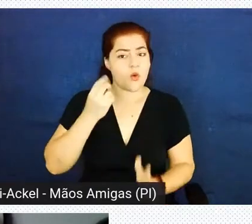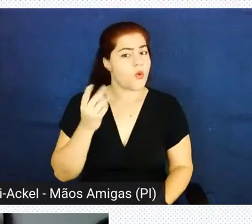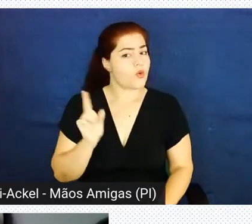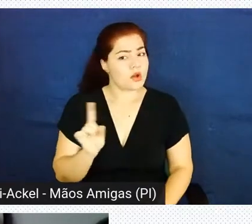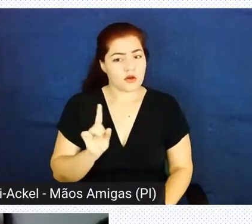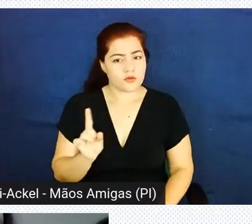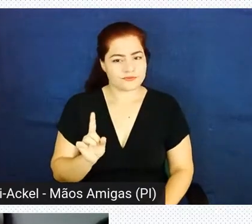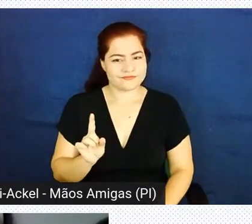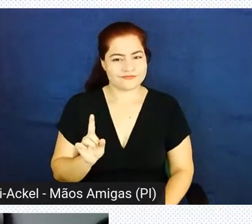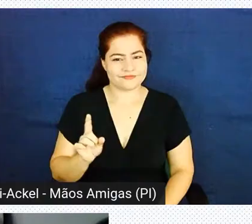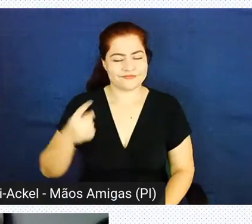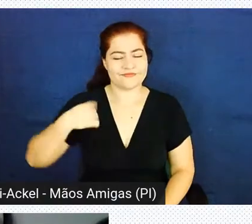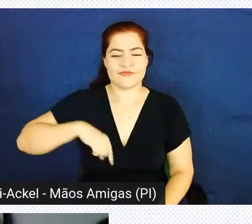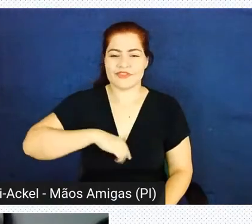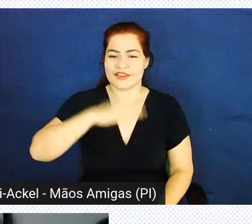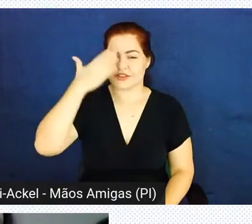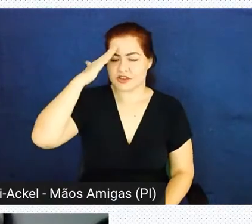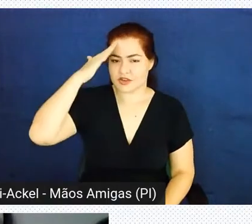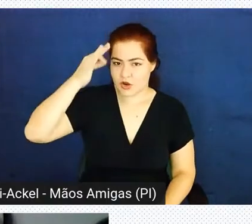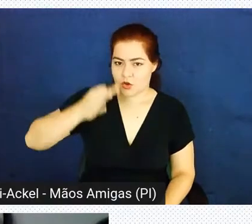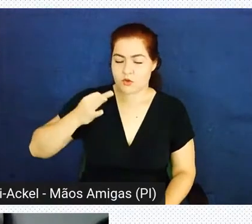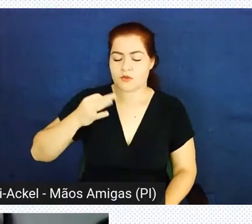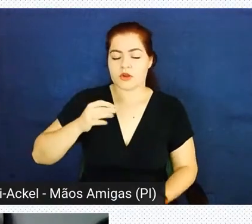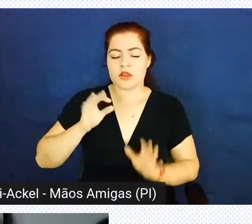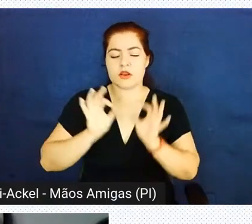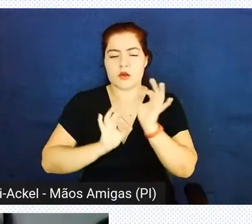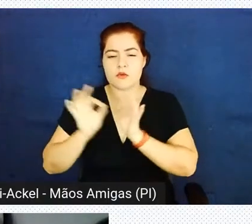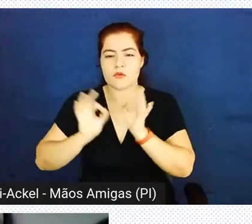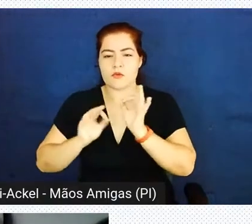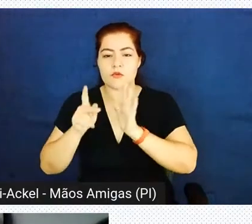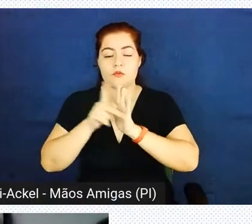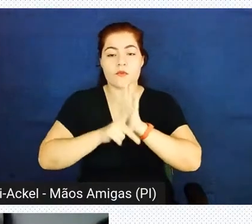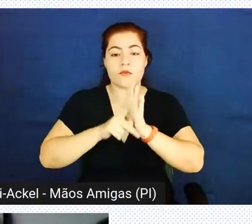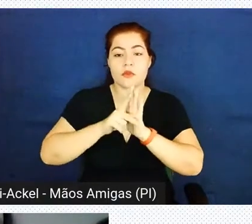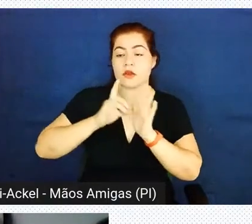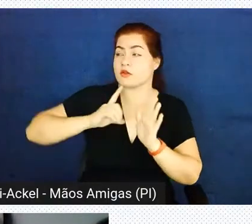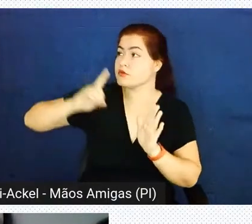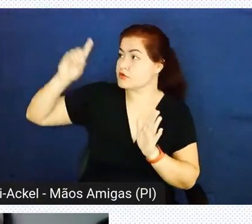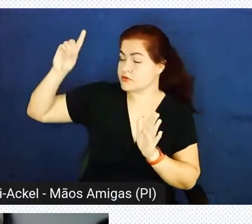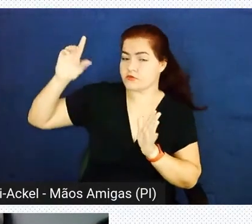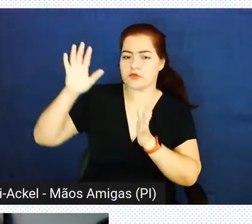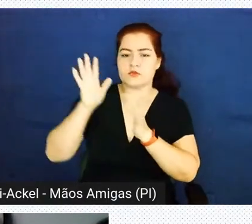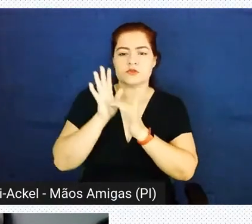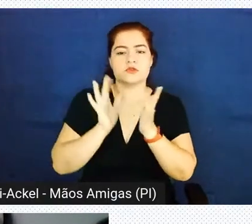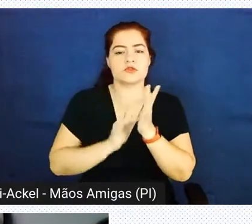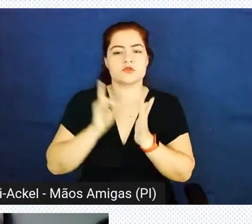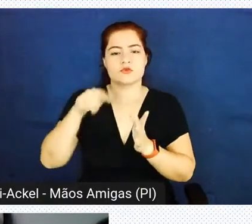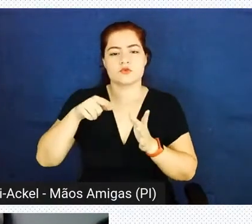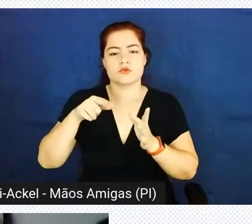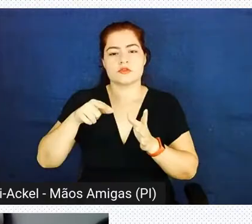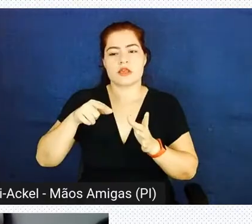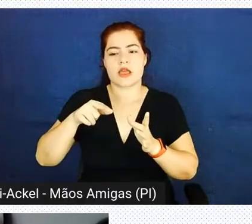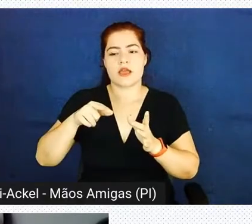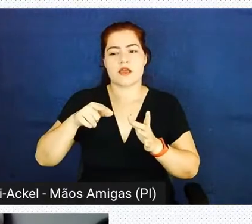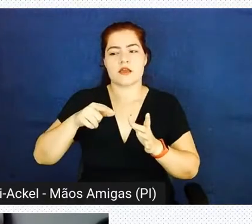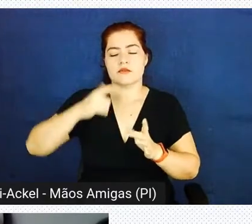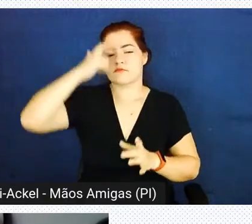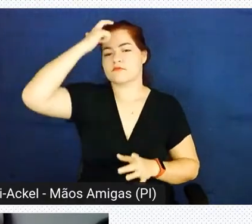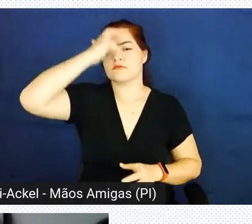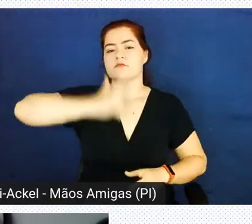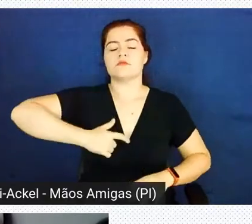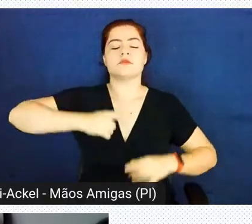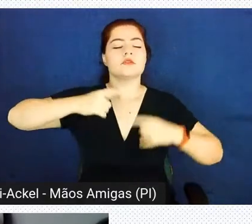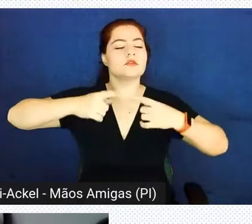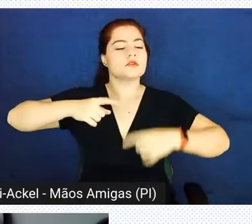A gente vai compreendendo esse plano divino, Jesus como um grande maestro,